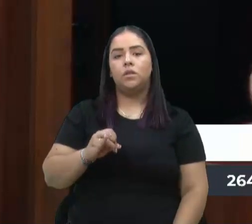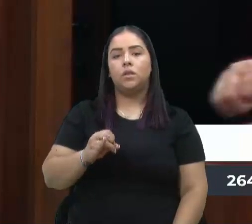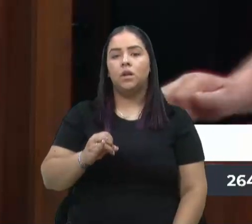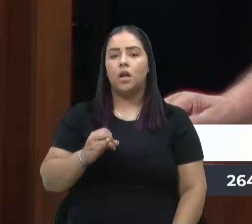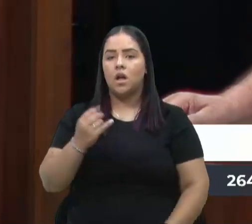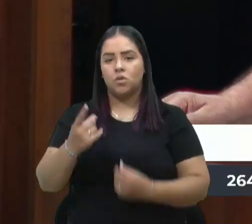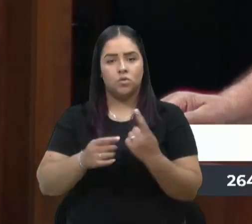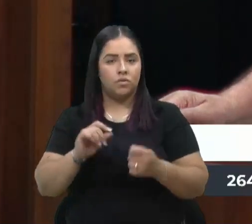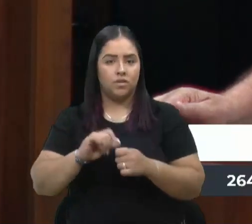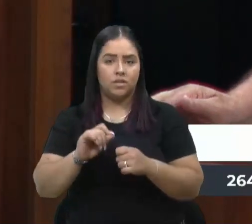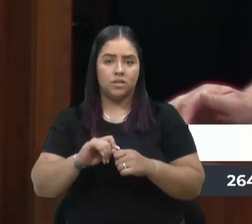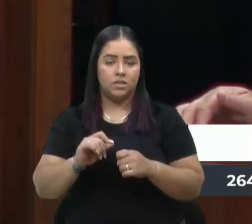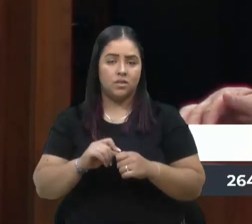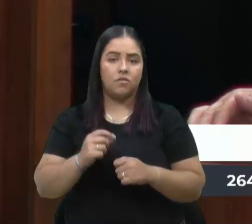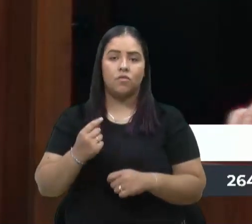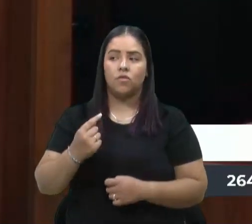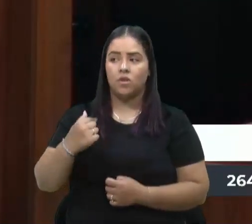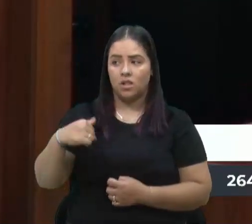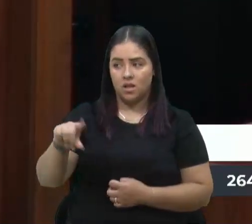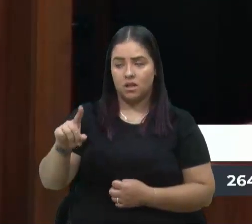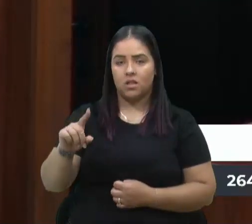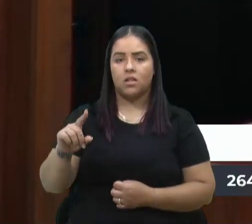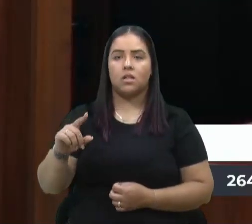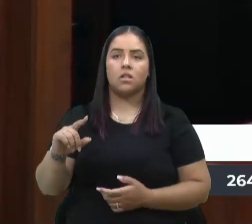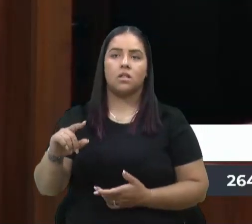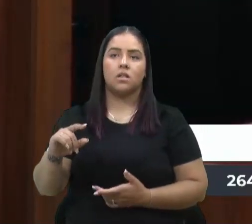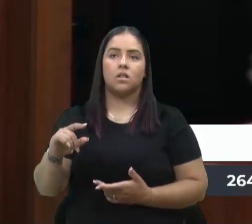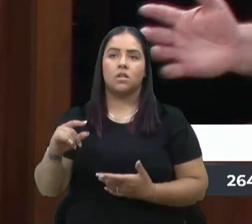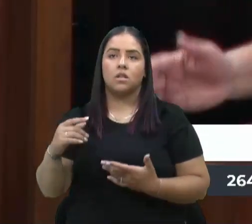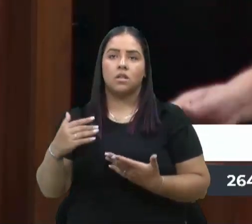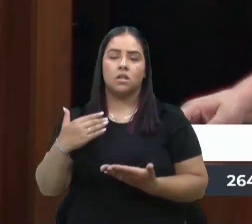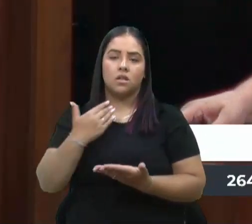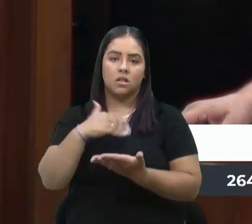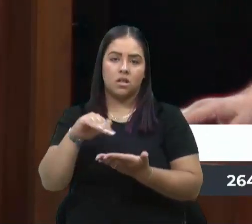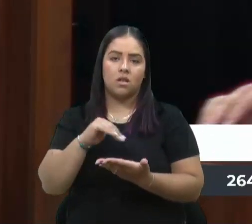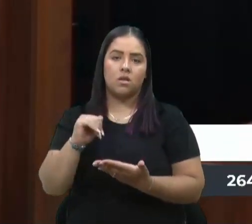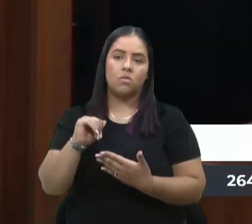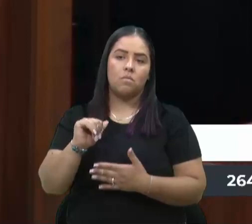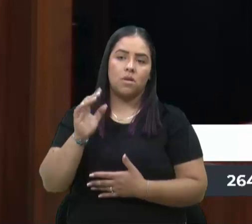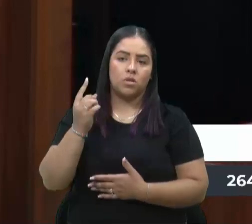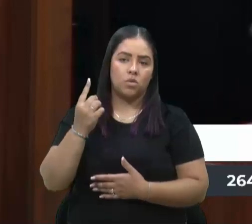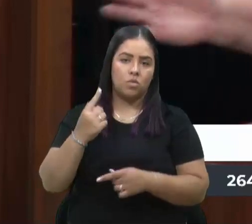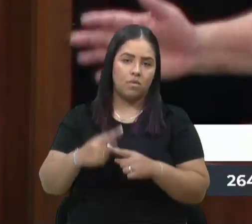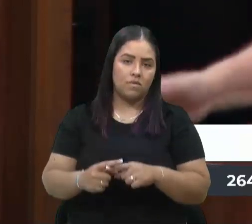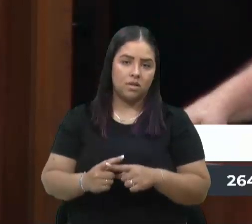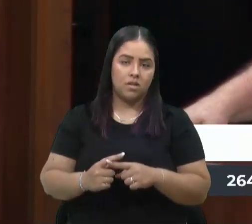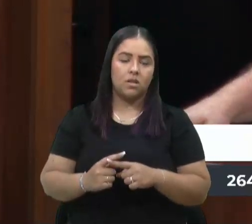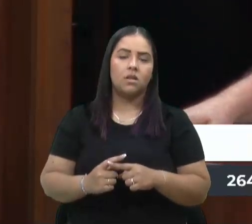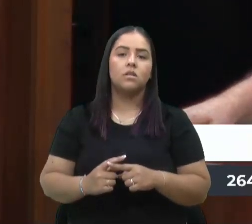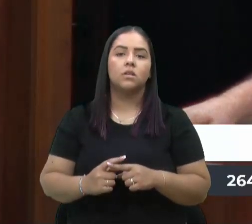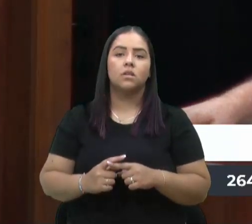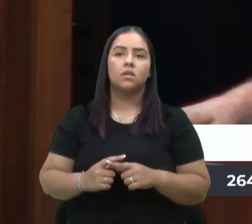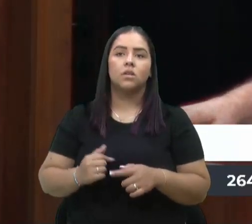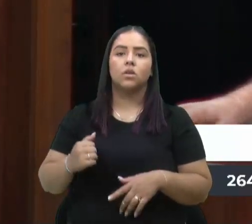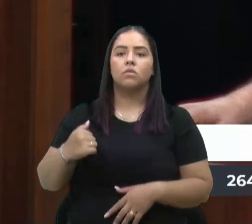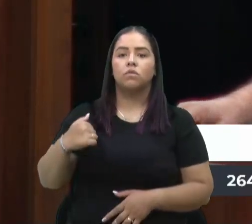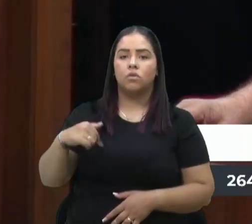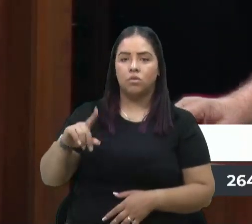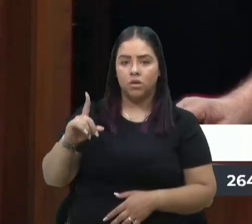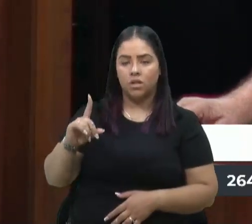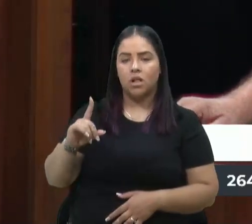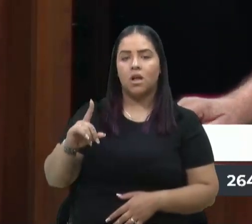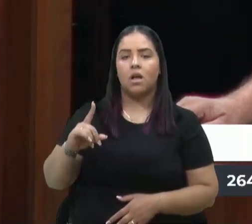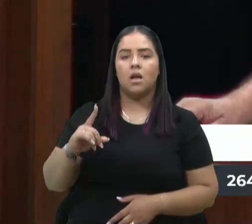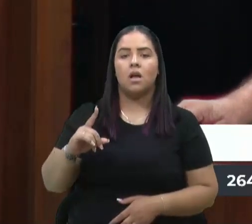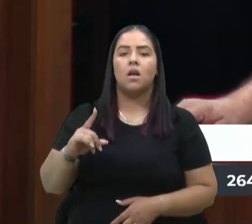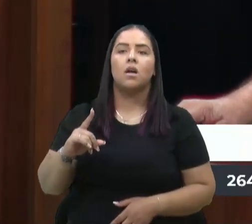lá, secretário, mais que uma vez, pessoal do trânsito foi lá mais que uma vez.